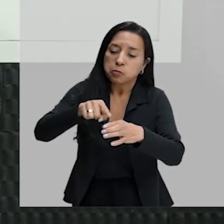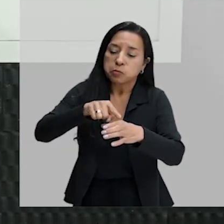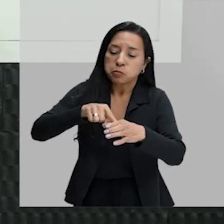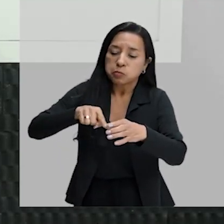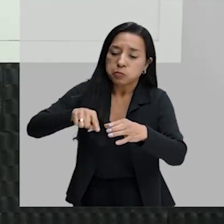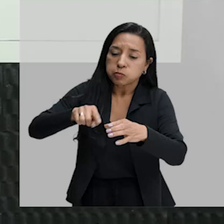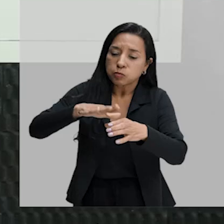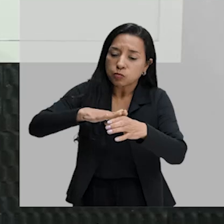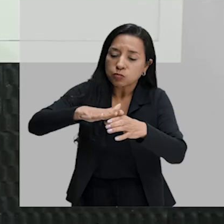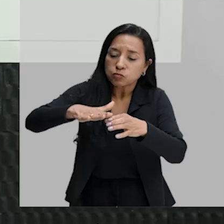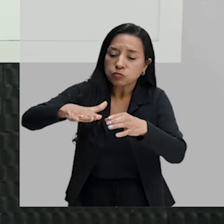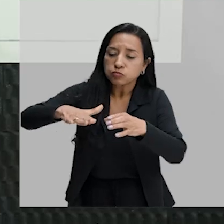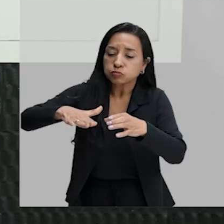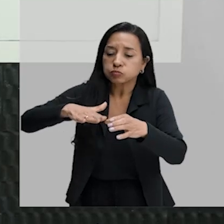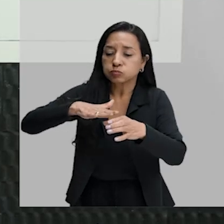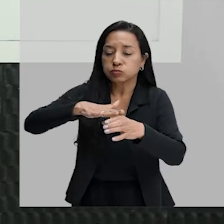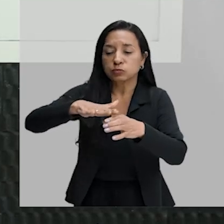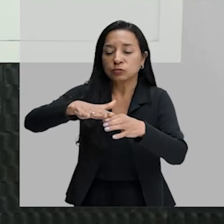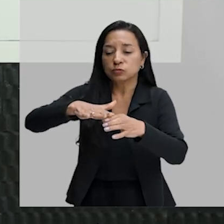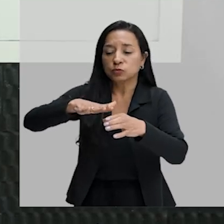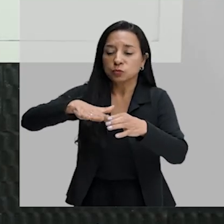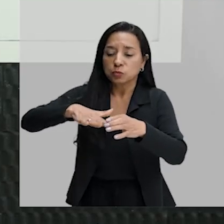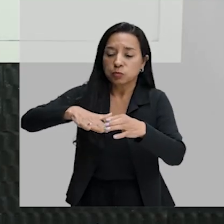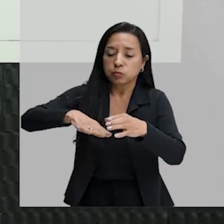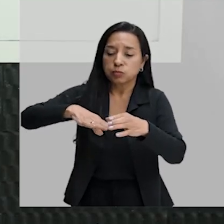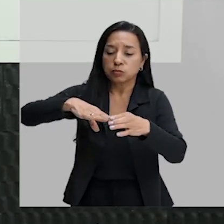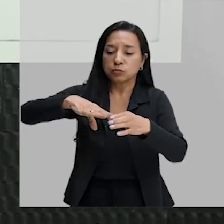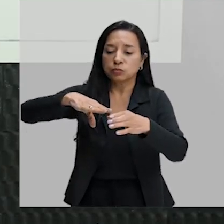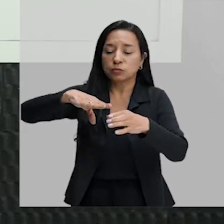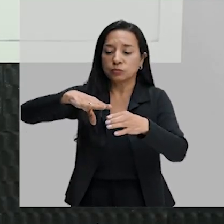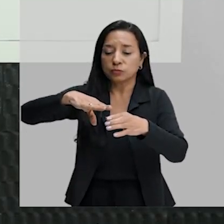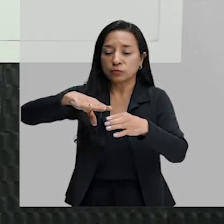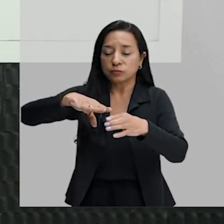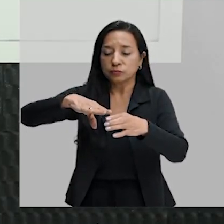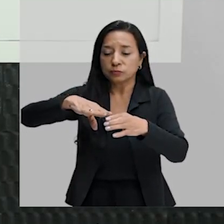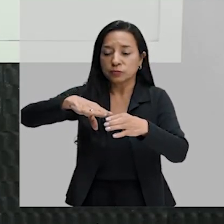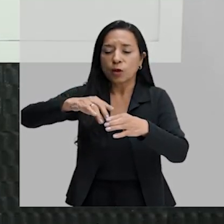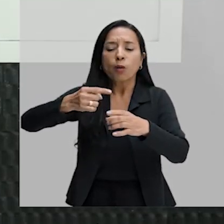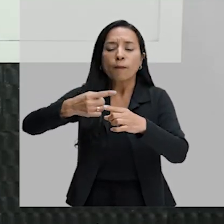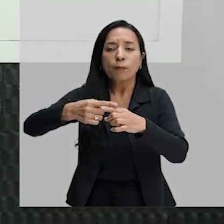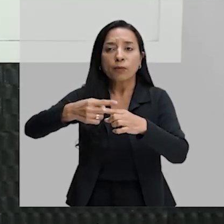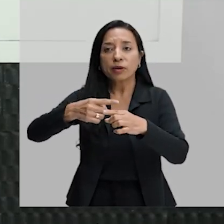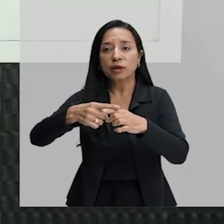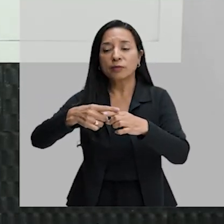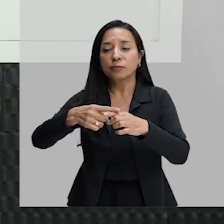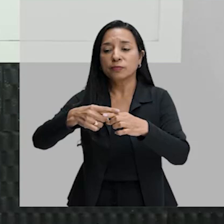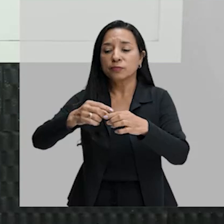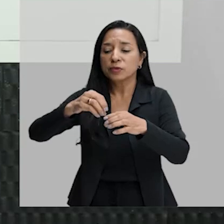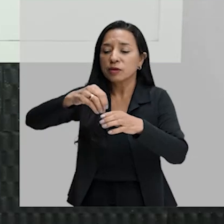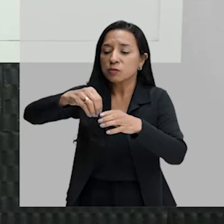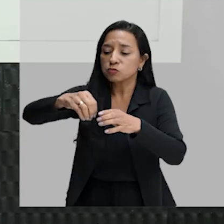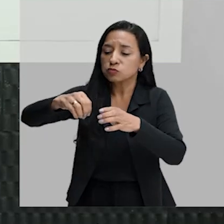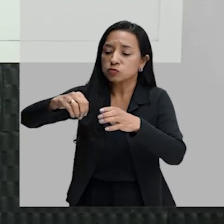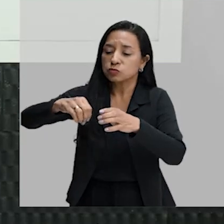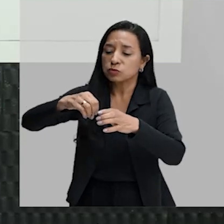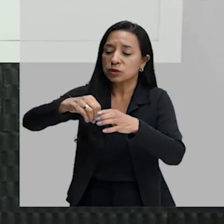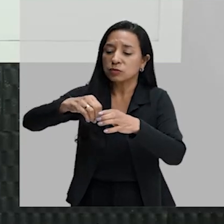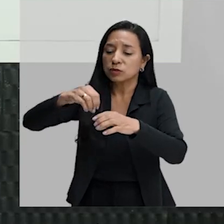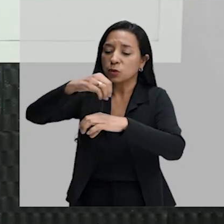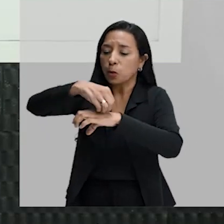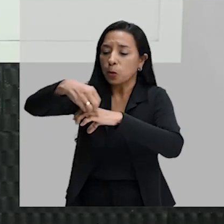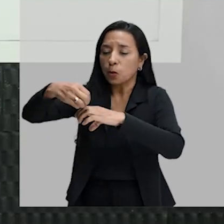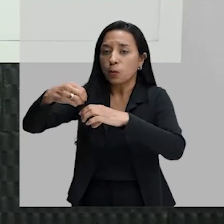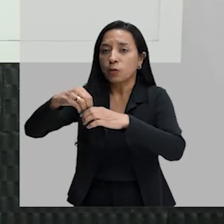ficou do tamanho do frasco, né? Então ele subiu até a borda do frasco. Isso por quê? Porque as moléculas elas